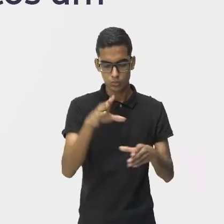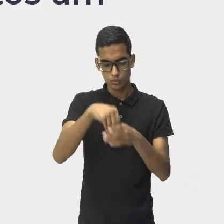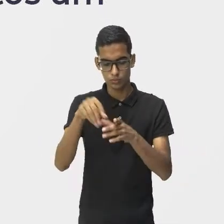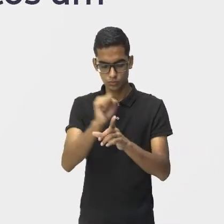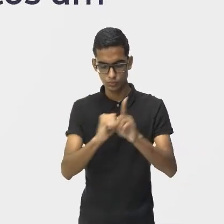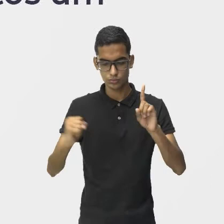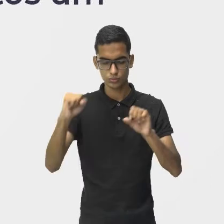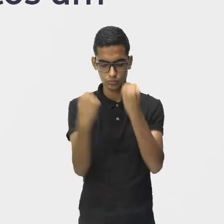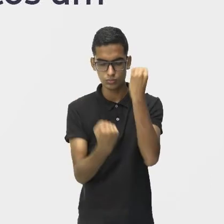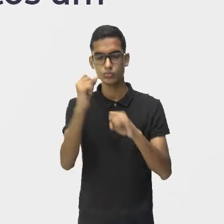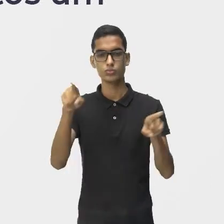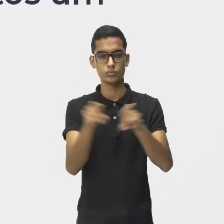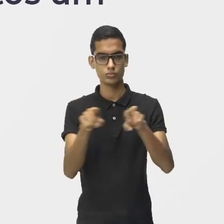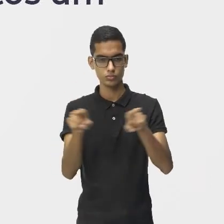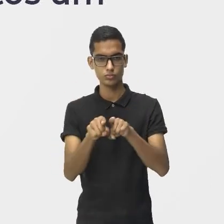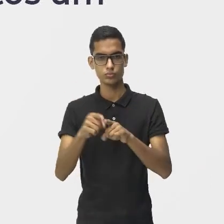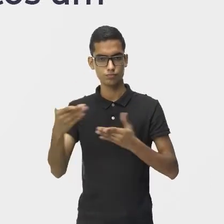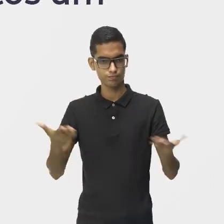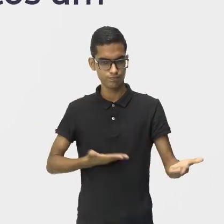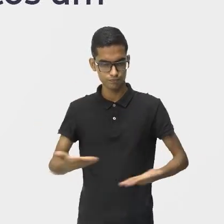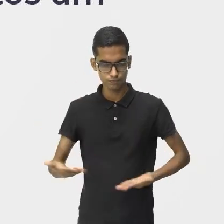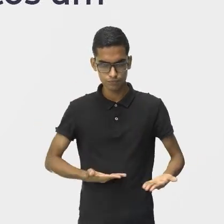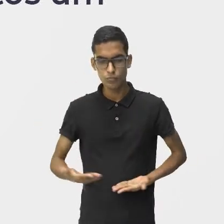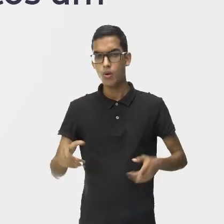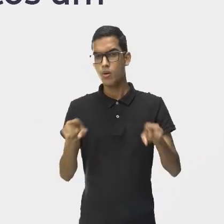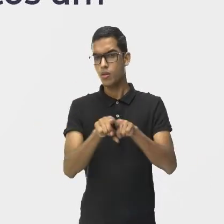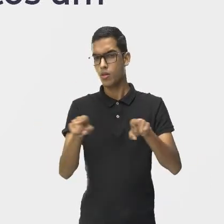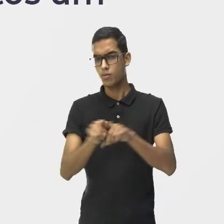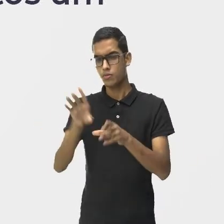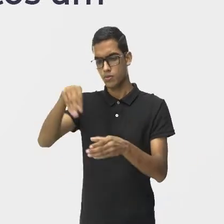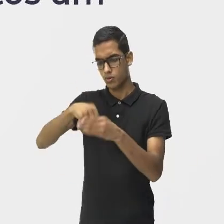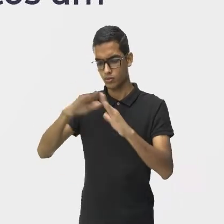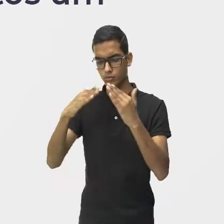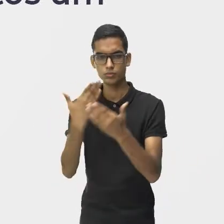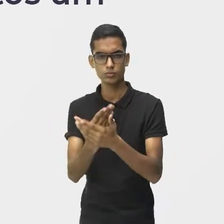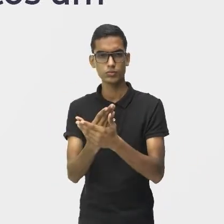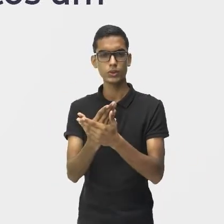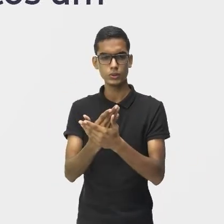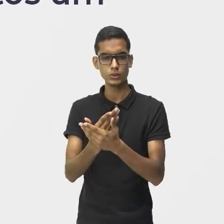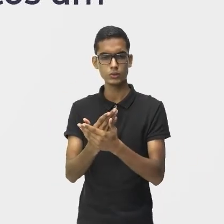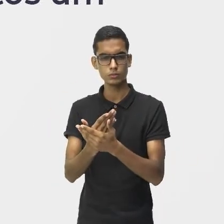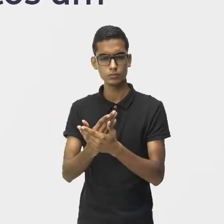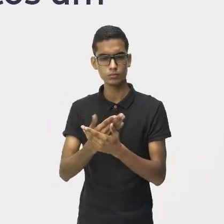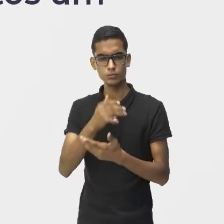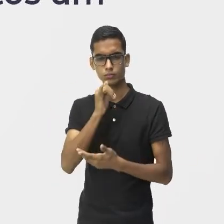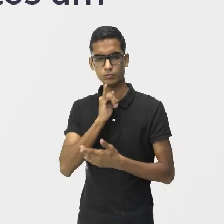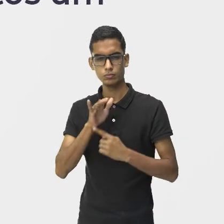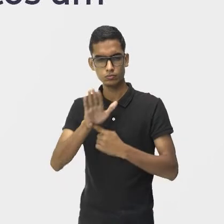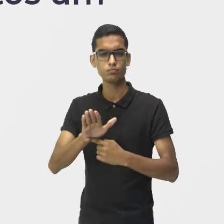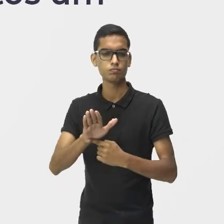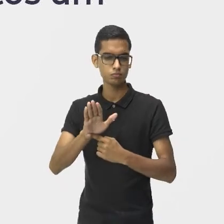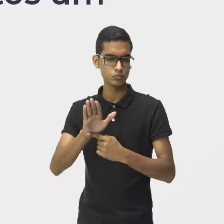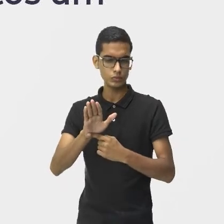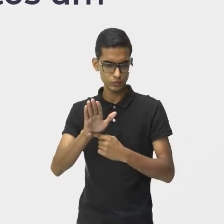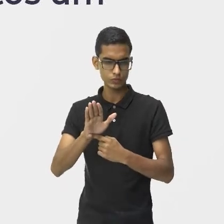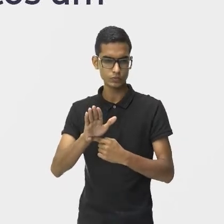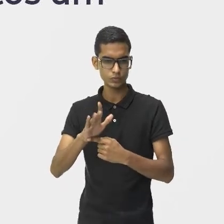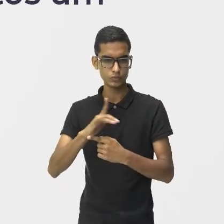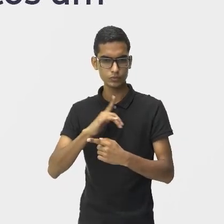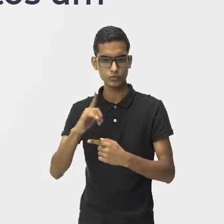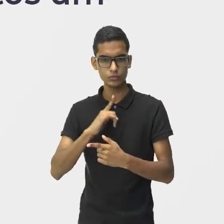serviços, na escola, só para destacar alguns setores, foram espantosas